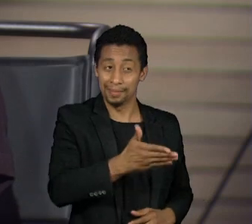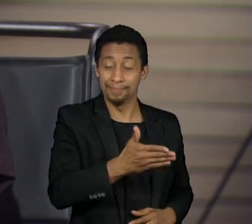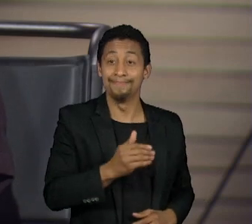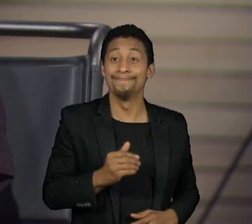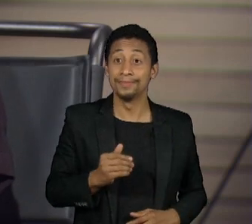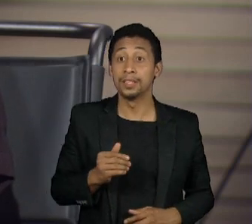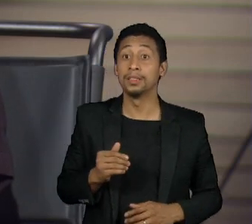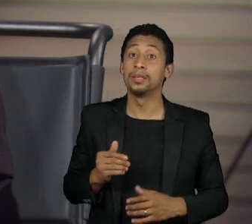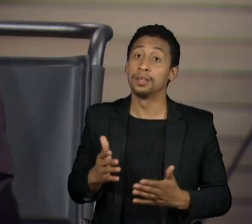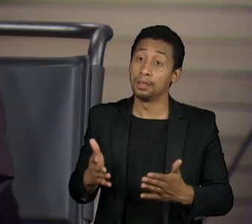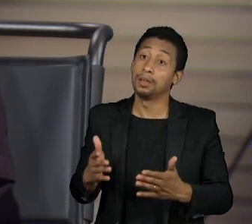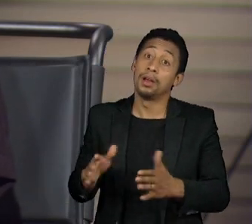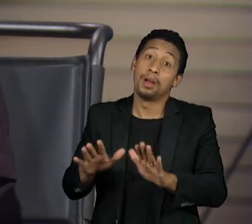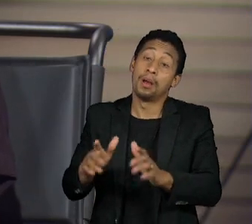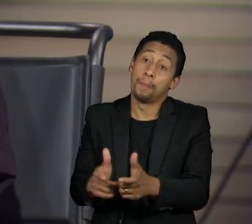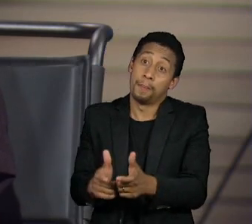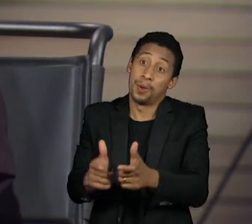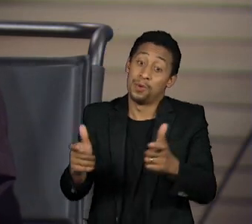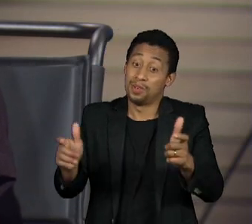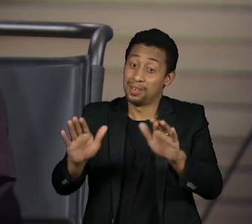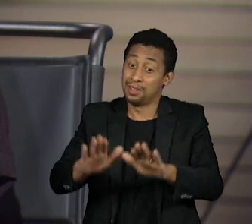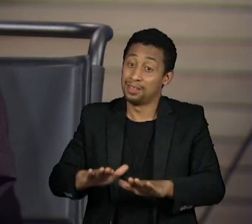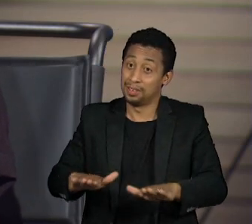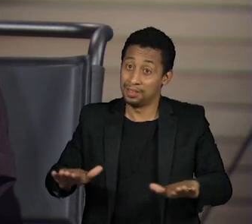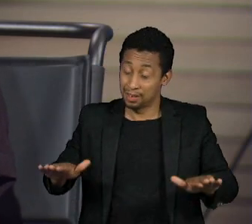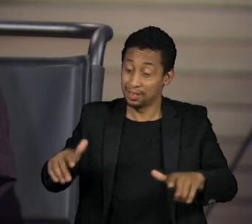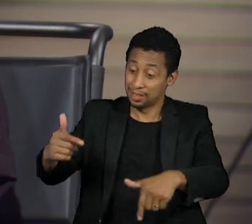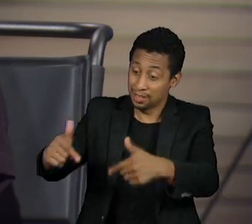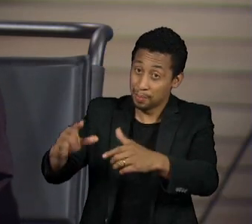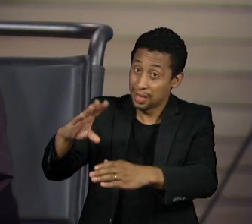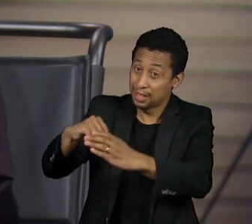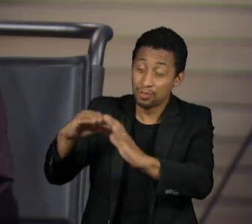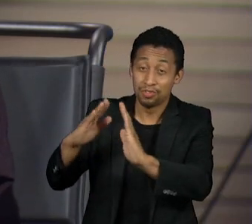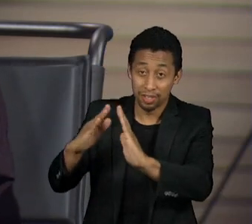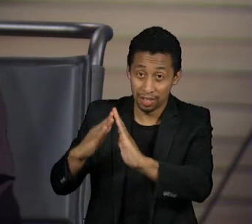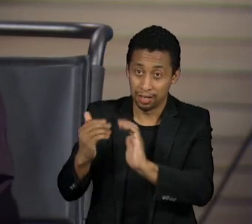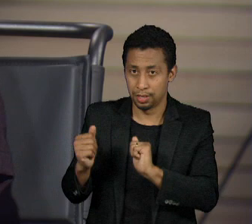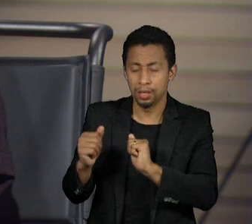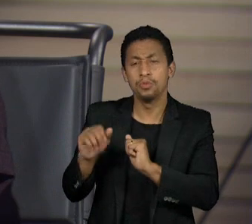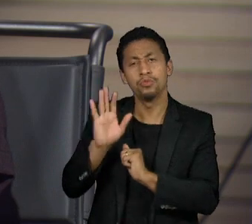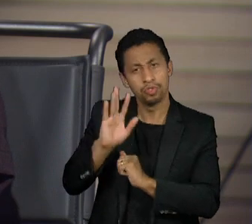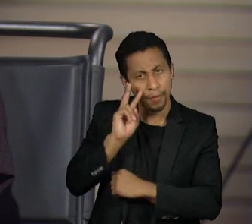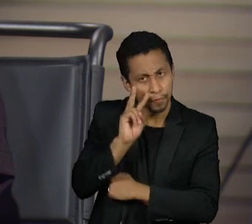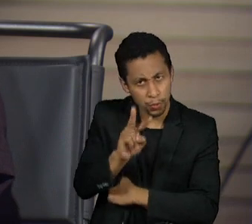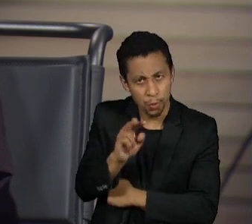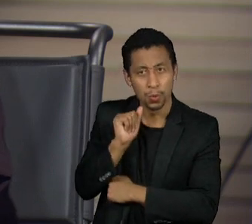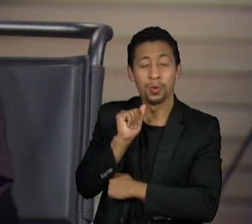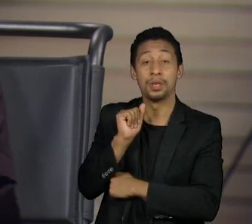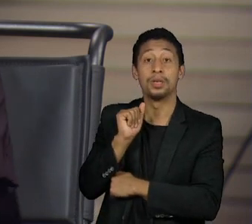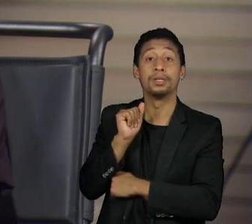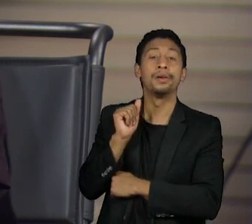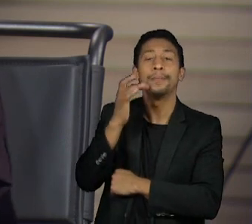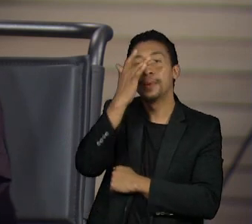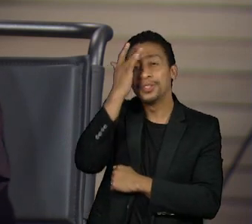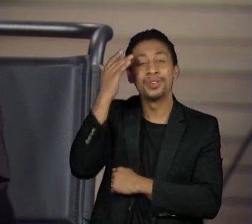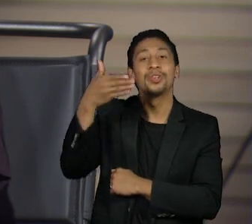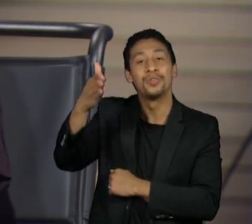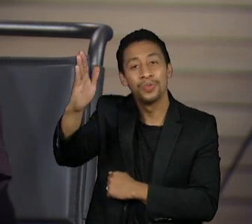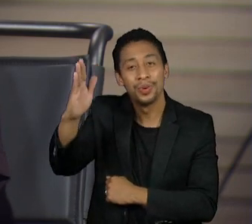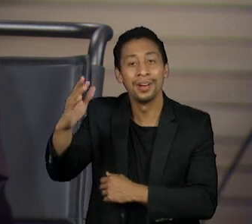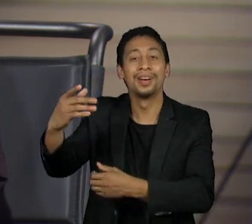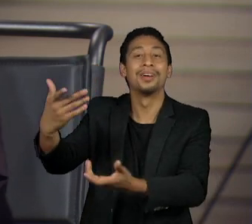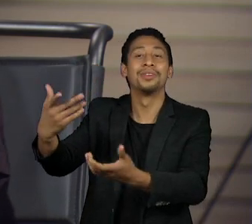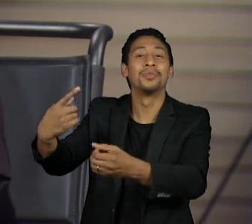mais naturalizados, quando a gente pensa principalmente no trabalho infantil doméstico. Quem aqui nunca ouviu falar de alguém que foi no interior e buscou uma menina